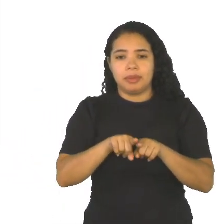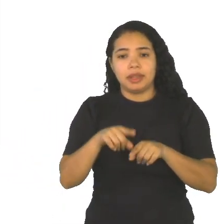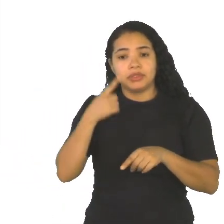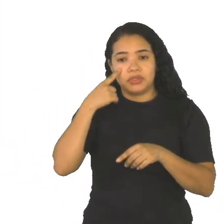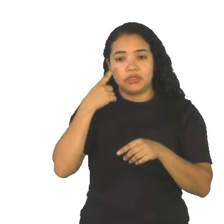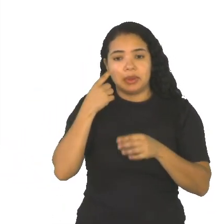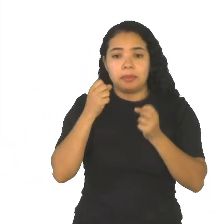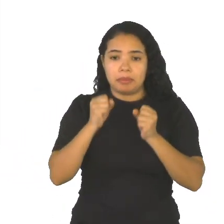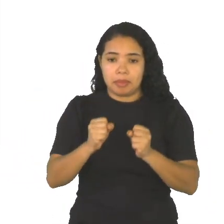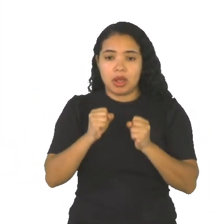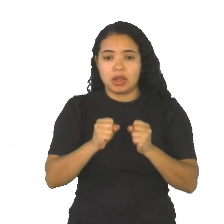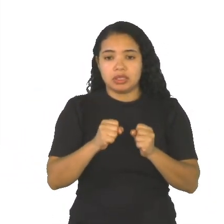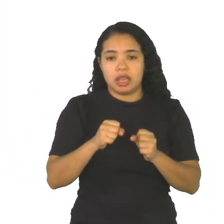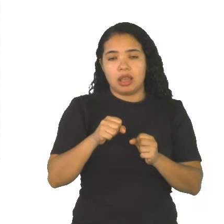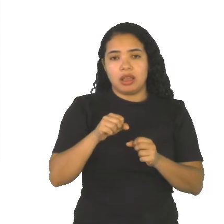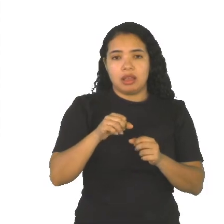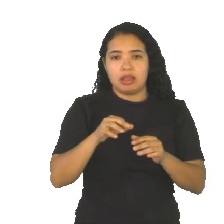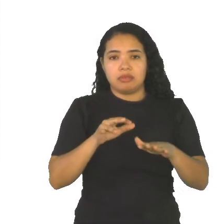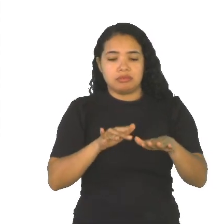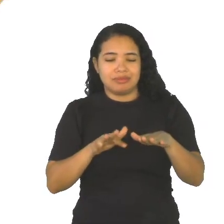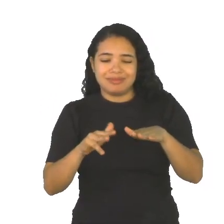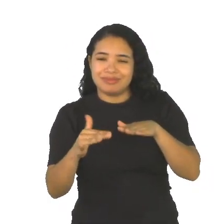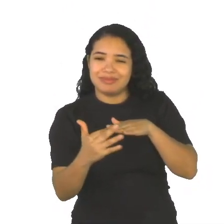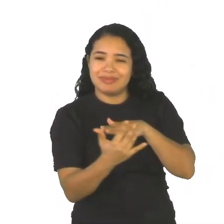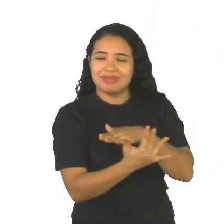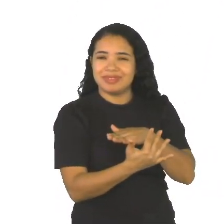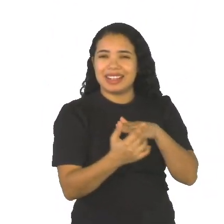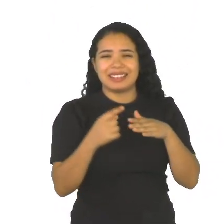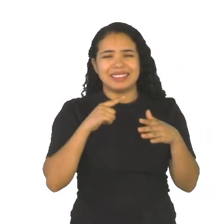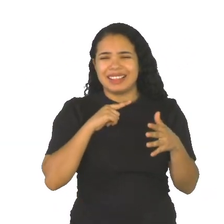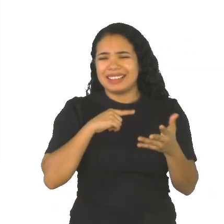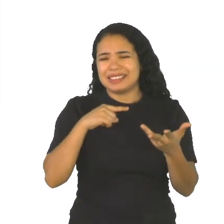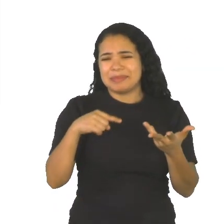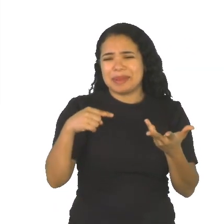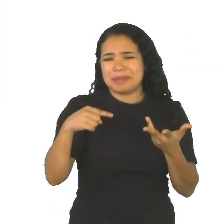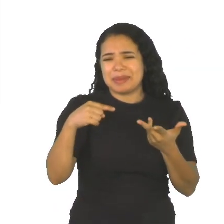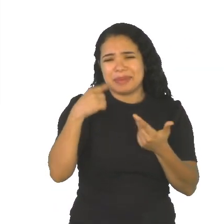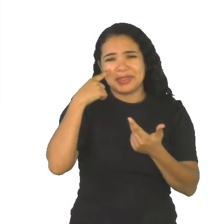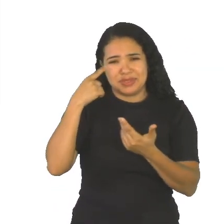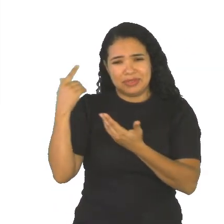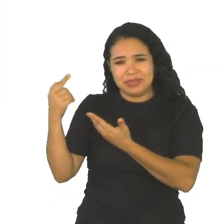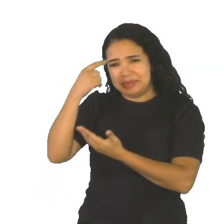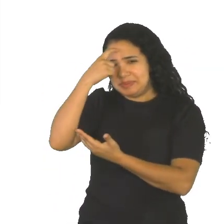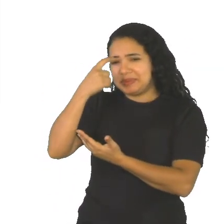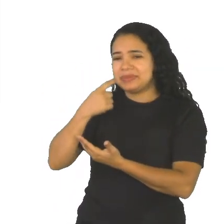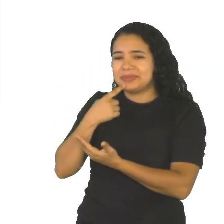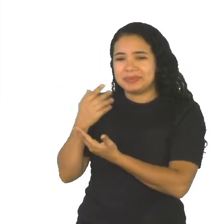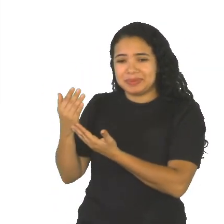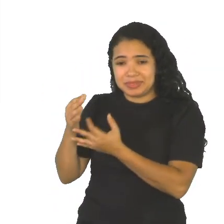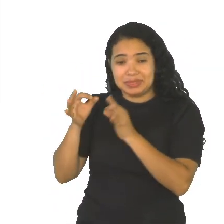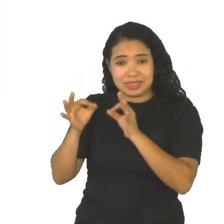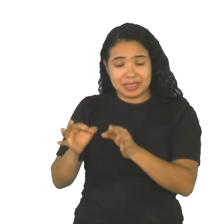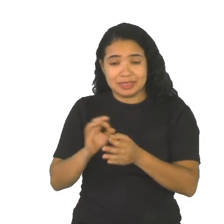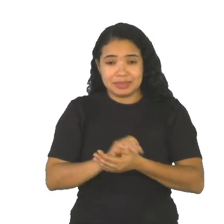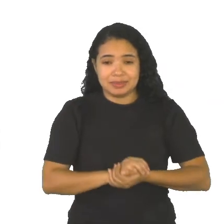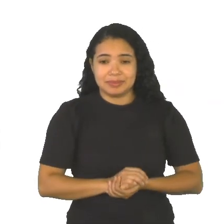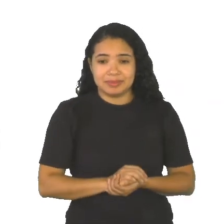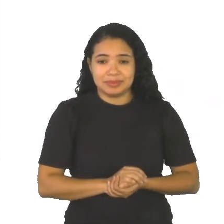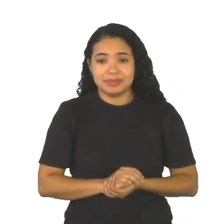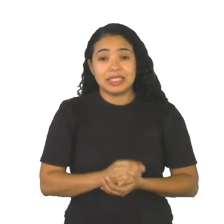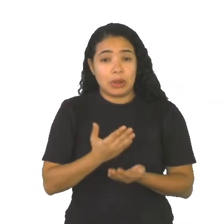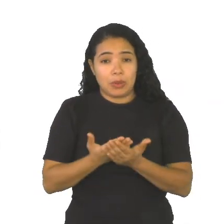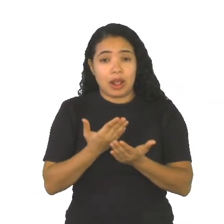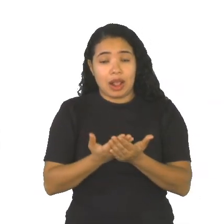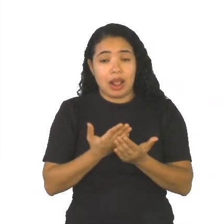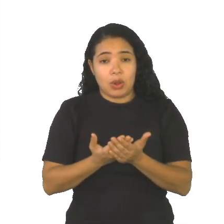Eles podem ser flagelados, ciliados, amplicoplexos ou risópodes, tá correto? Bom, galerinha, a aula de